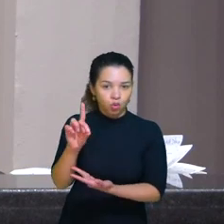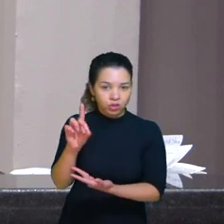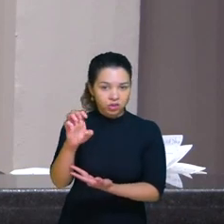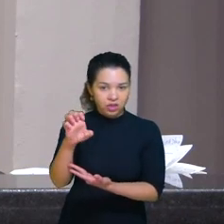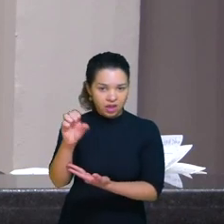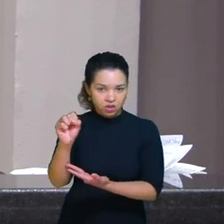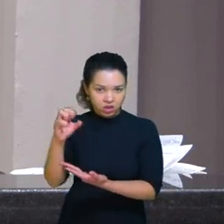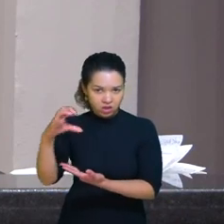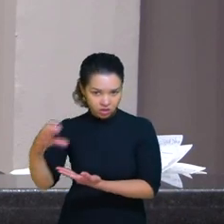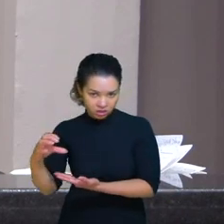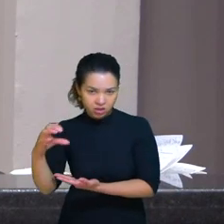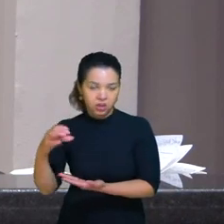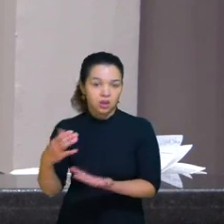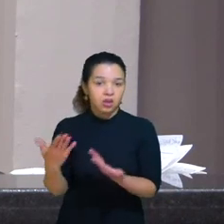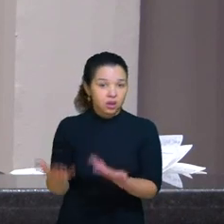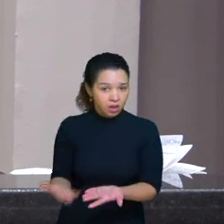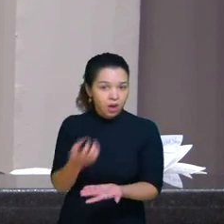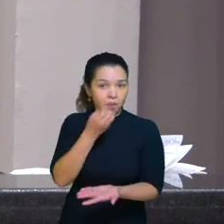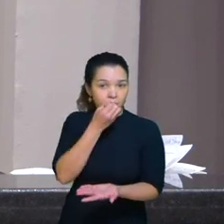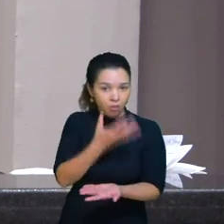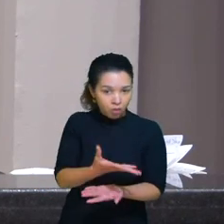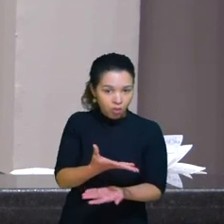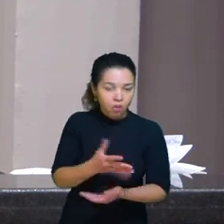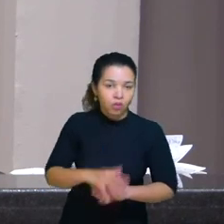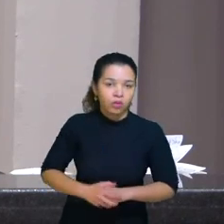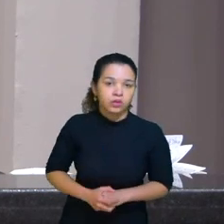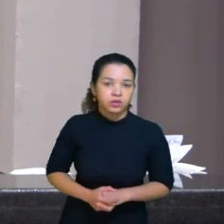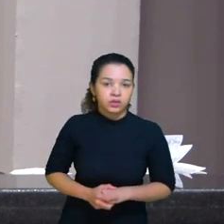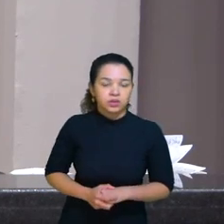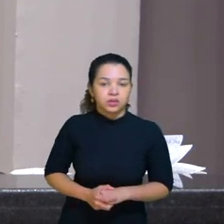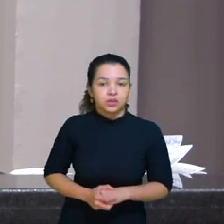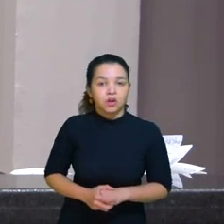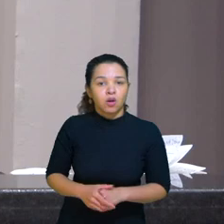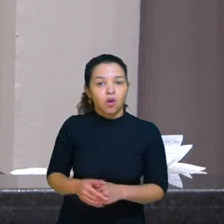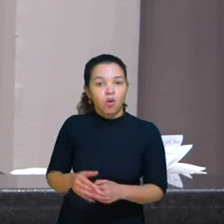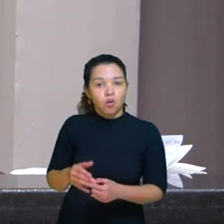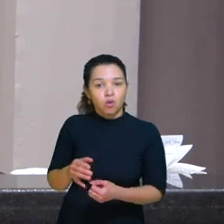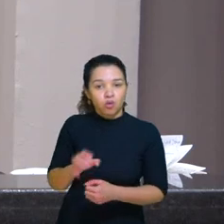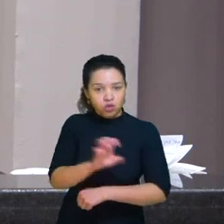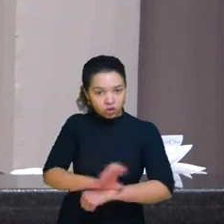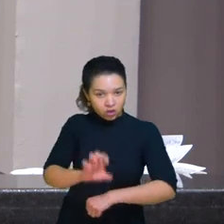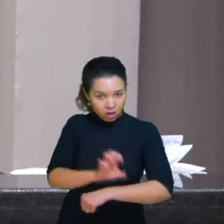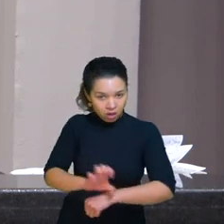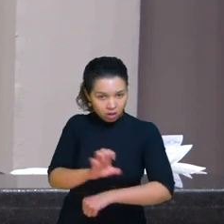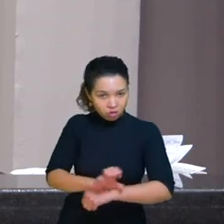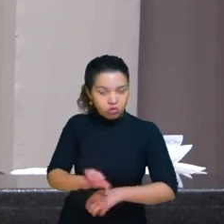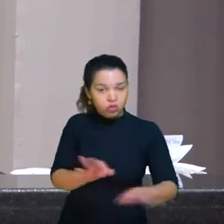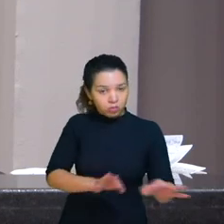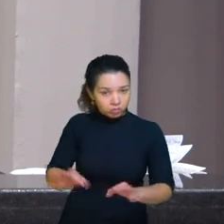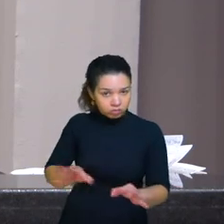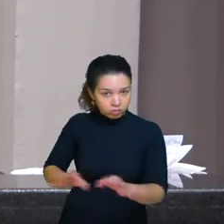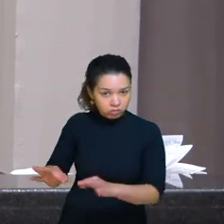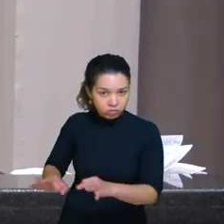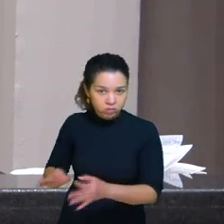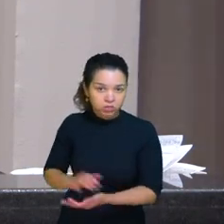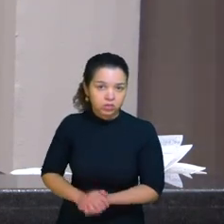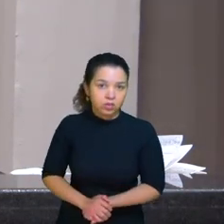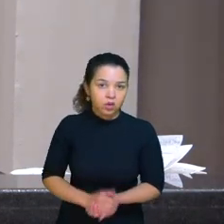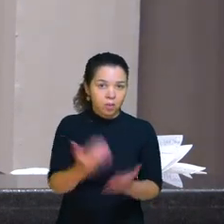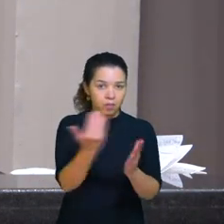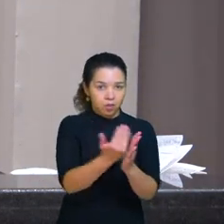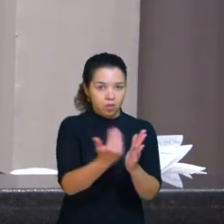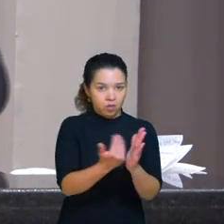aspecto quer dizer é show de bola mesmo o estágio é Pensado nessa perspectiva olha vamos fazer esse plano integrado viram aqui ó